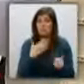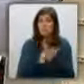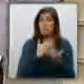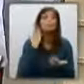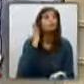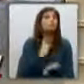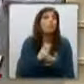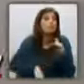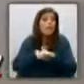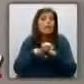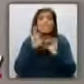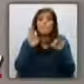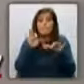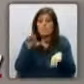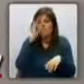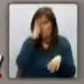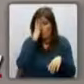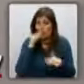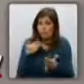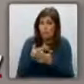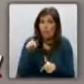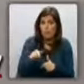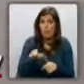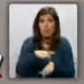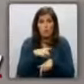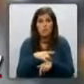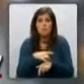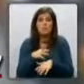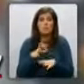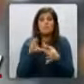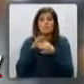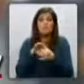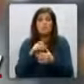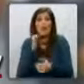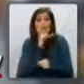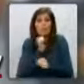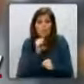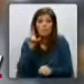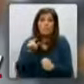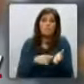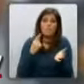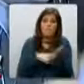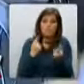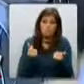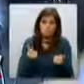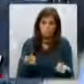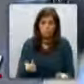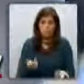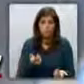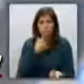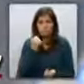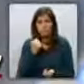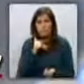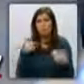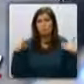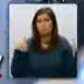até ao final de fevereiro. Até lá esperam-se doenças associadas ao frio e à falta de dinheiro. Não podemos ficar